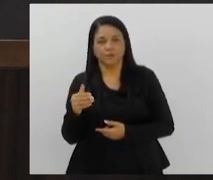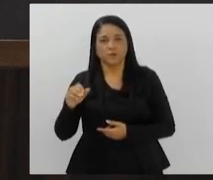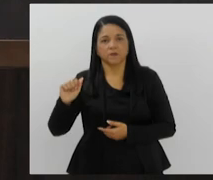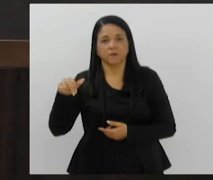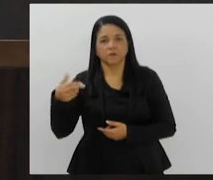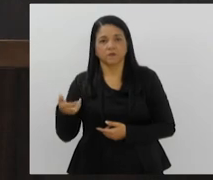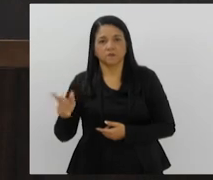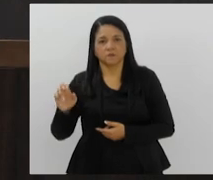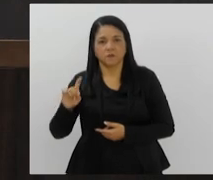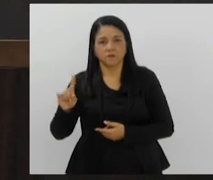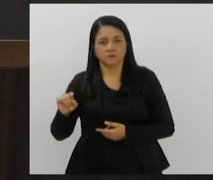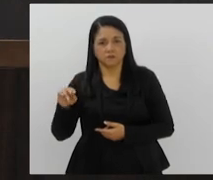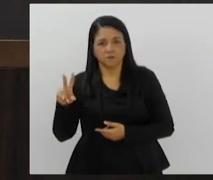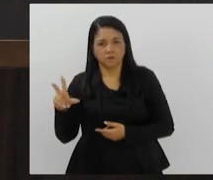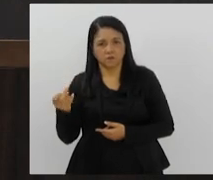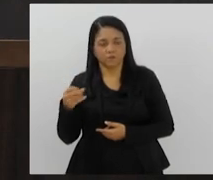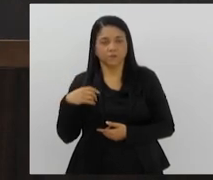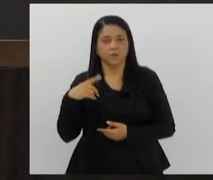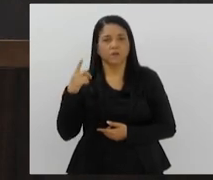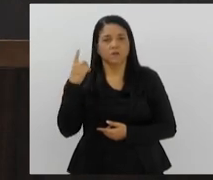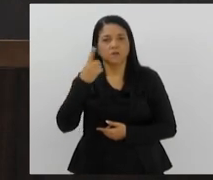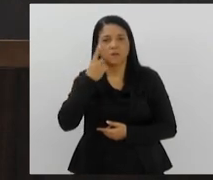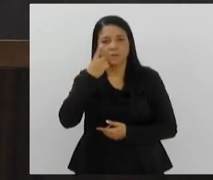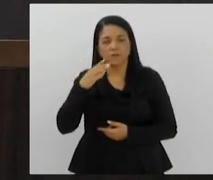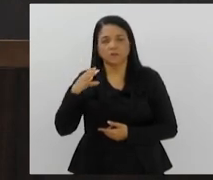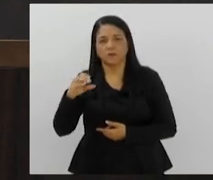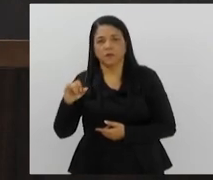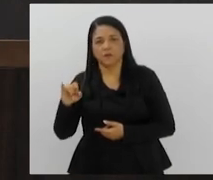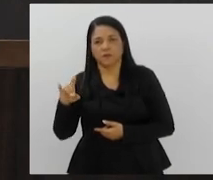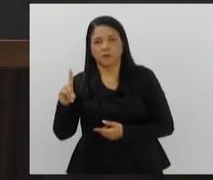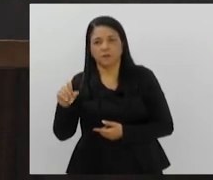deputado Cláudio Caiado,